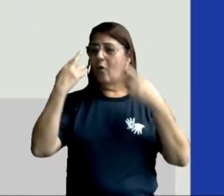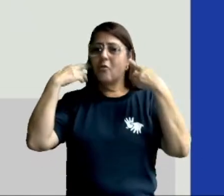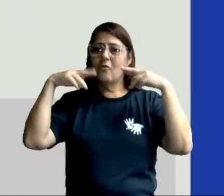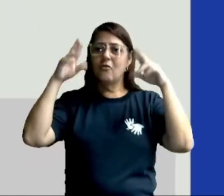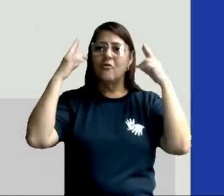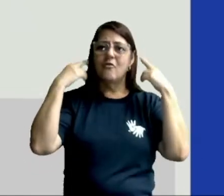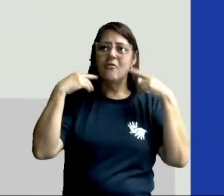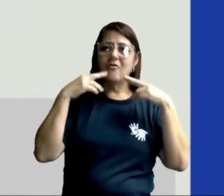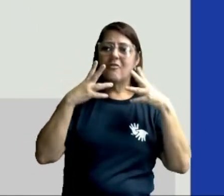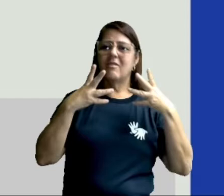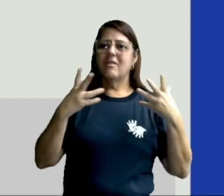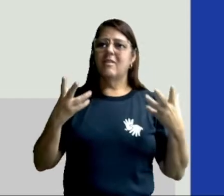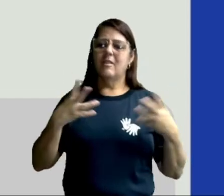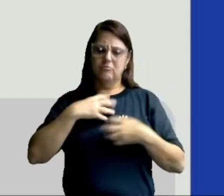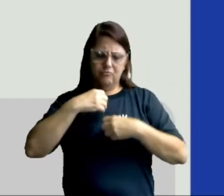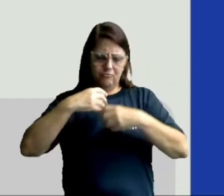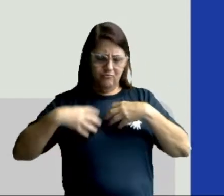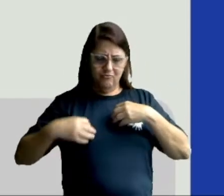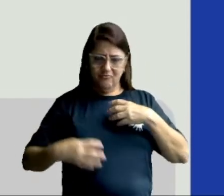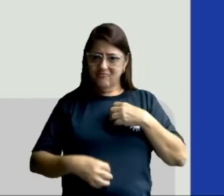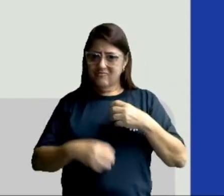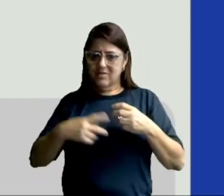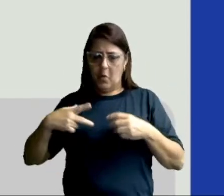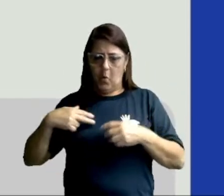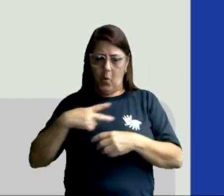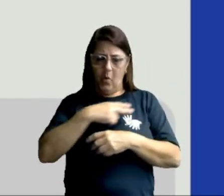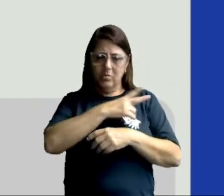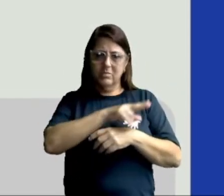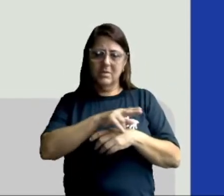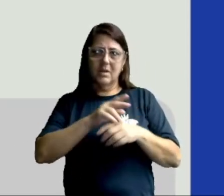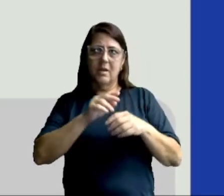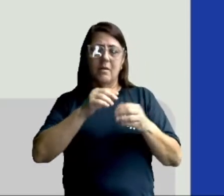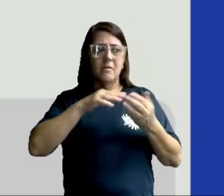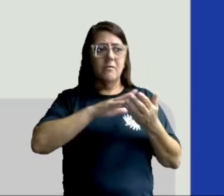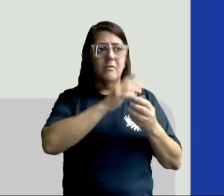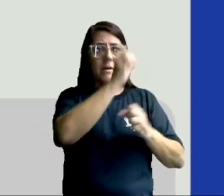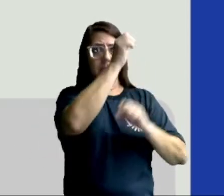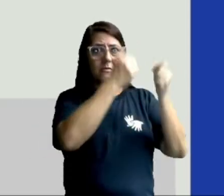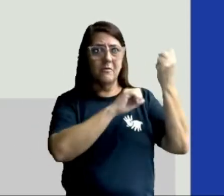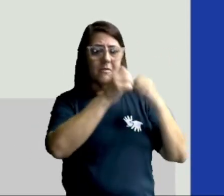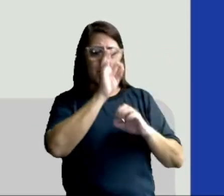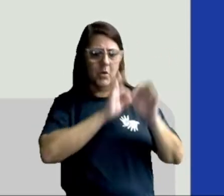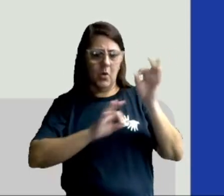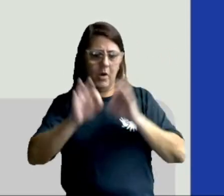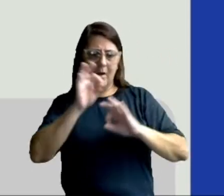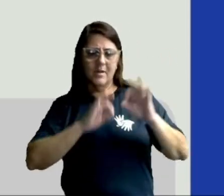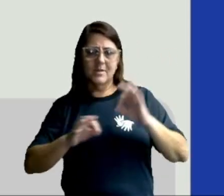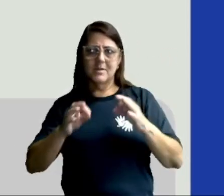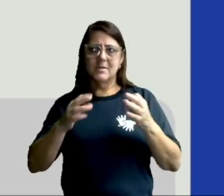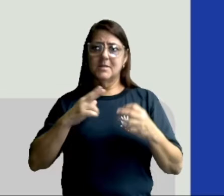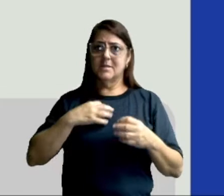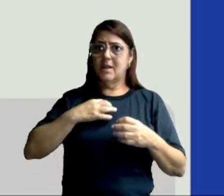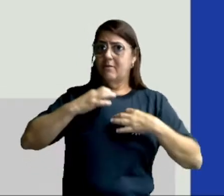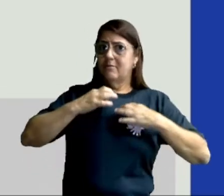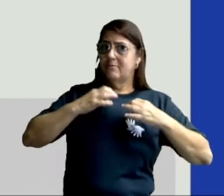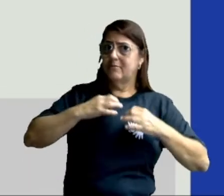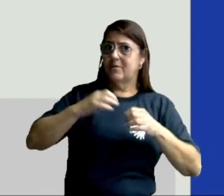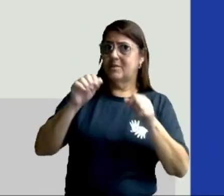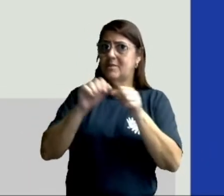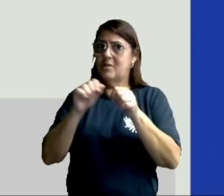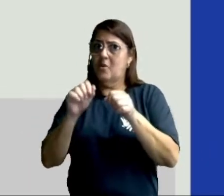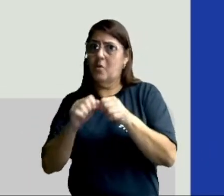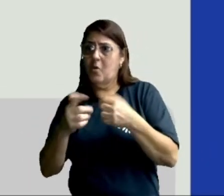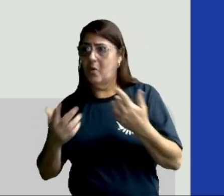elas produzem a lã e essa lã vai ser utilizada para confeccionar vestimentas, tá certo? E portanto